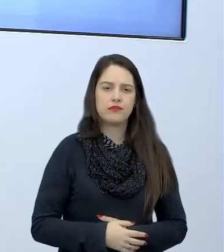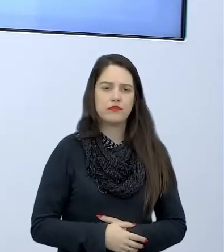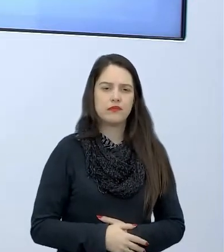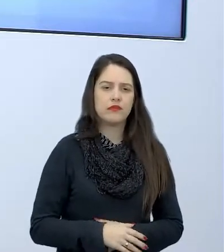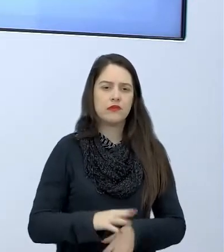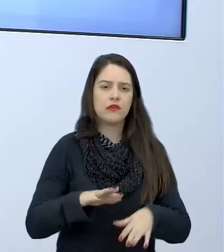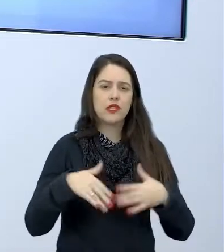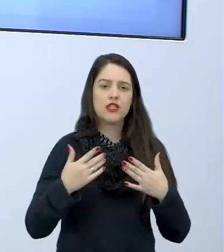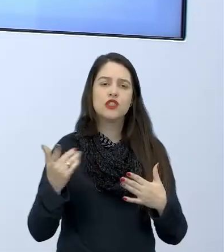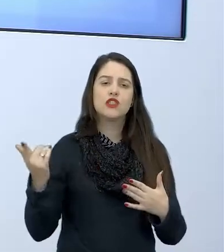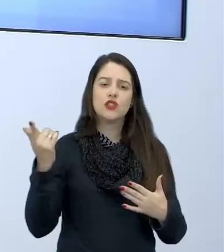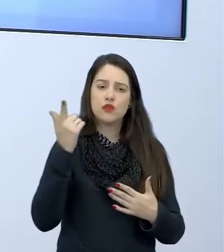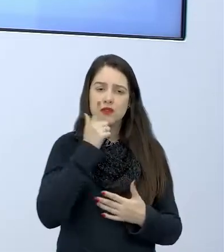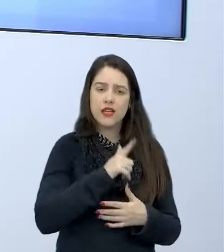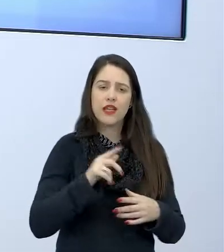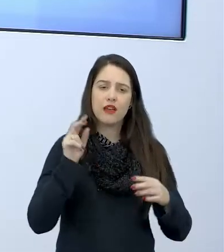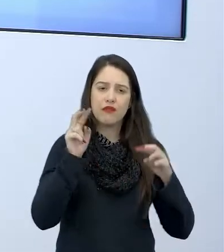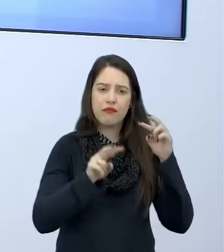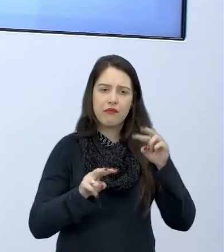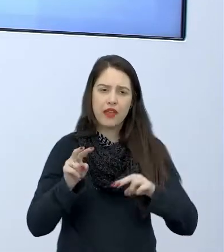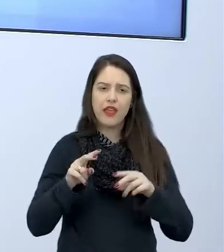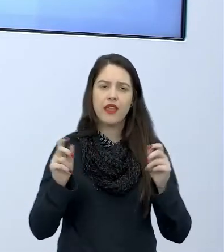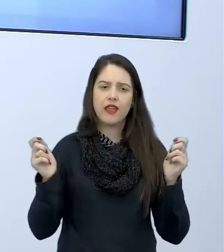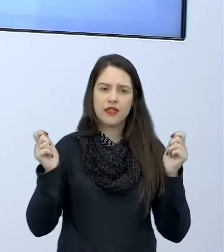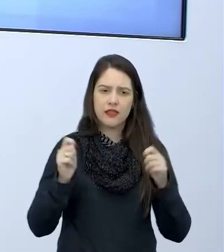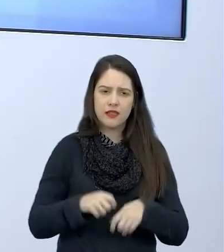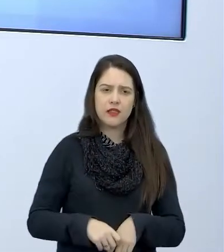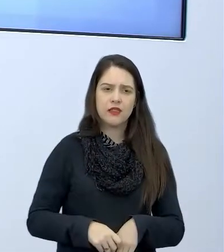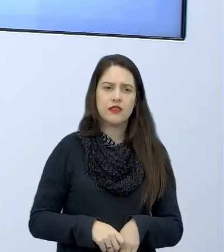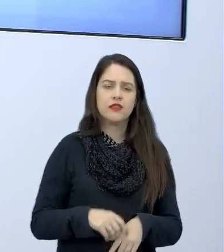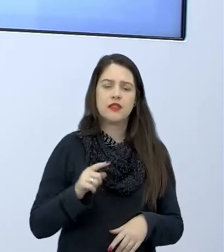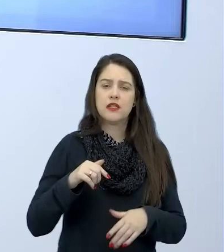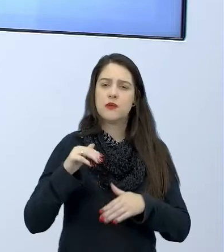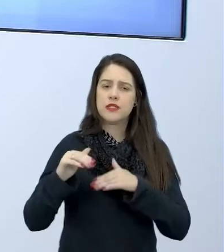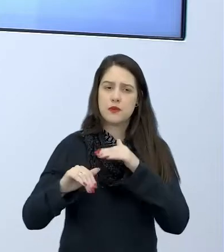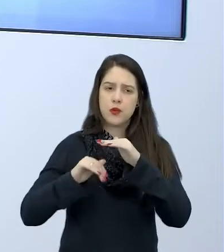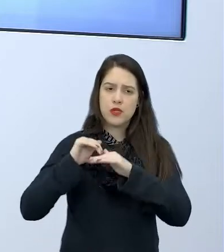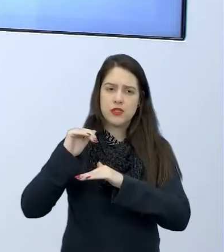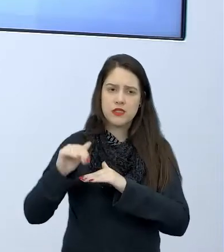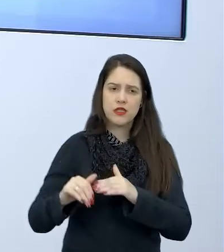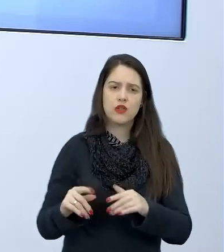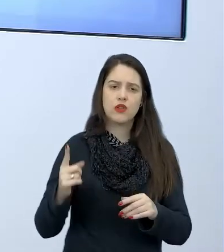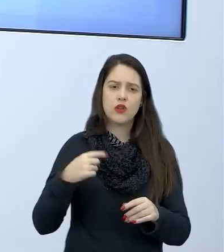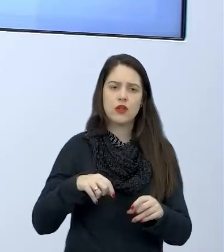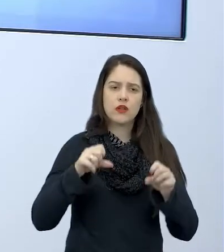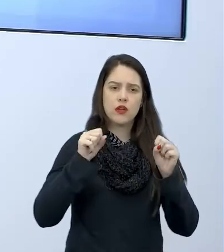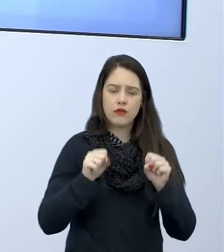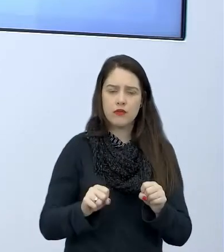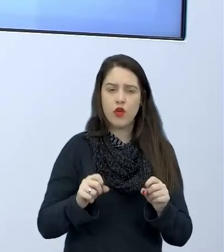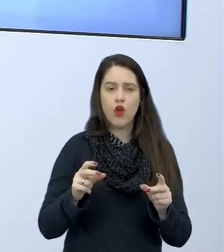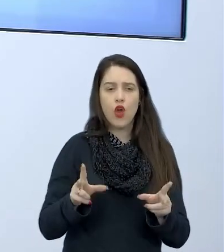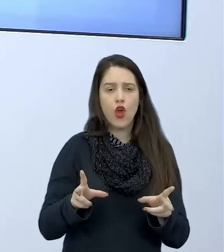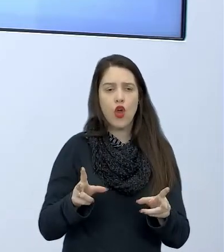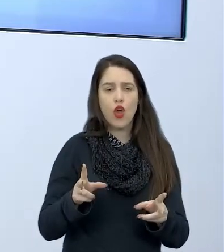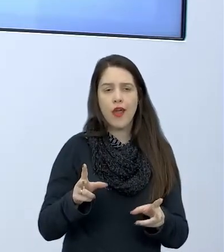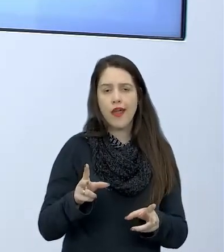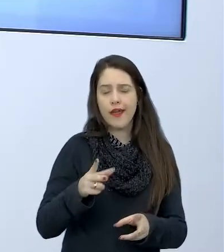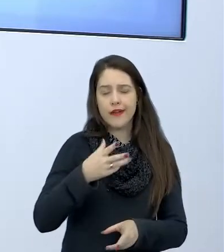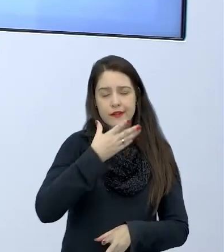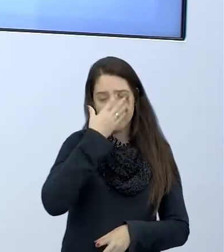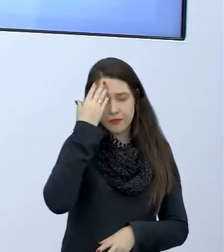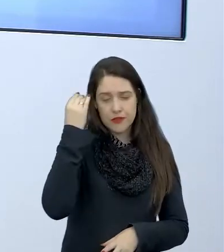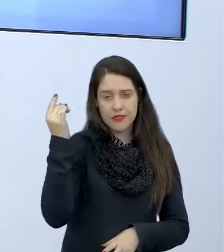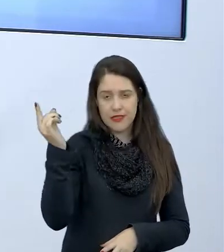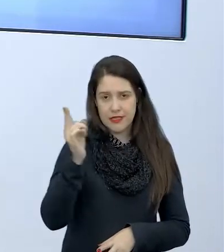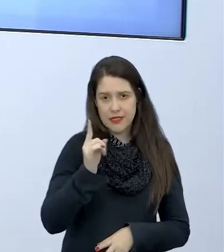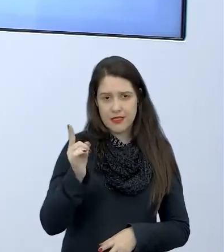Então a gente consegue ver que, tanto por esses aspectos, a gente, obviamente, não pode esquecer, a gente falou